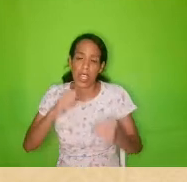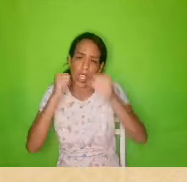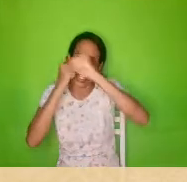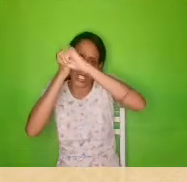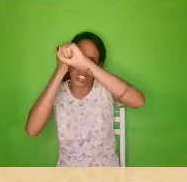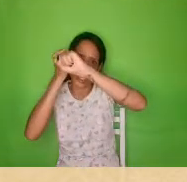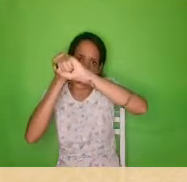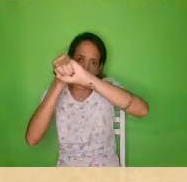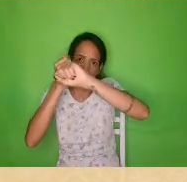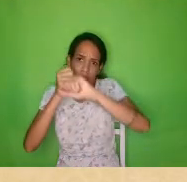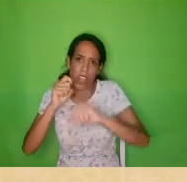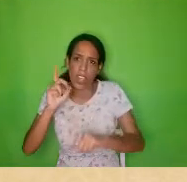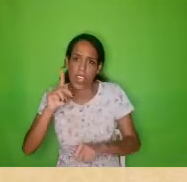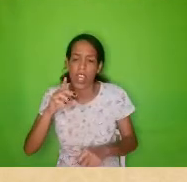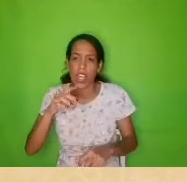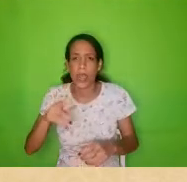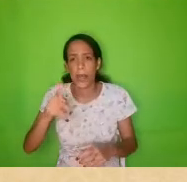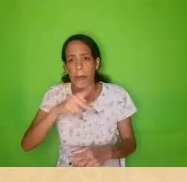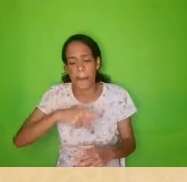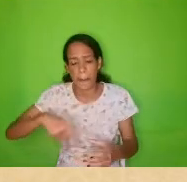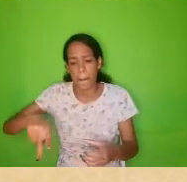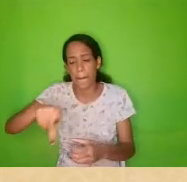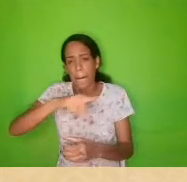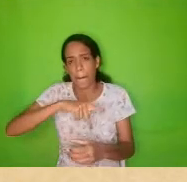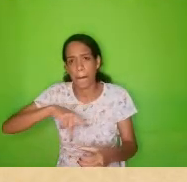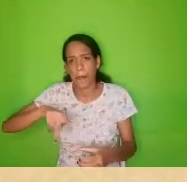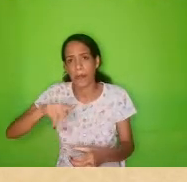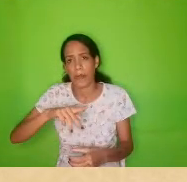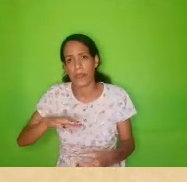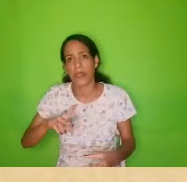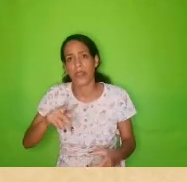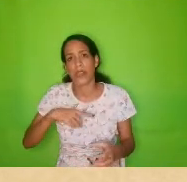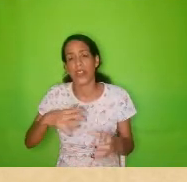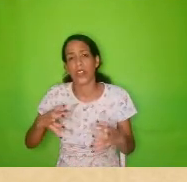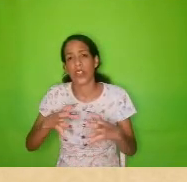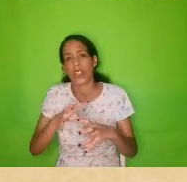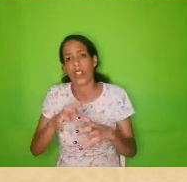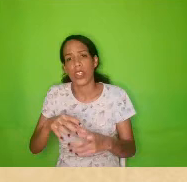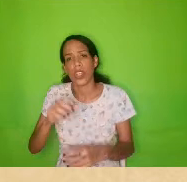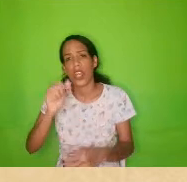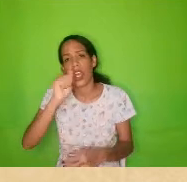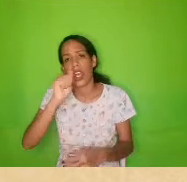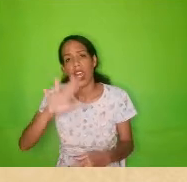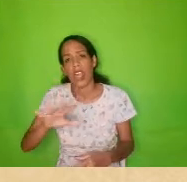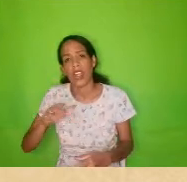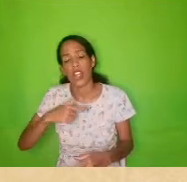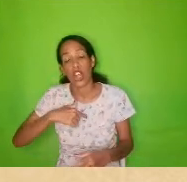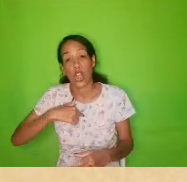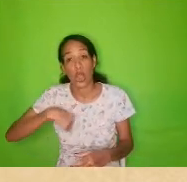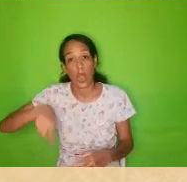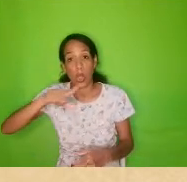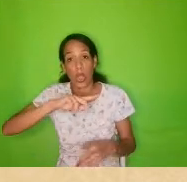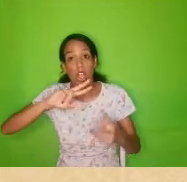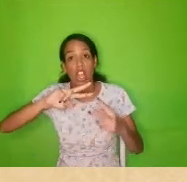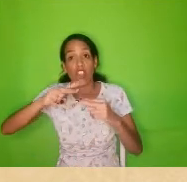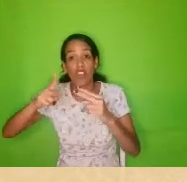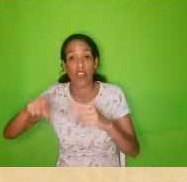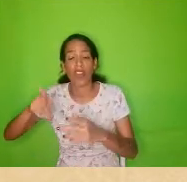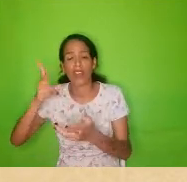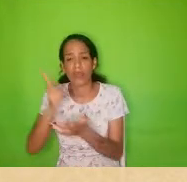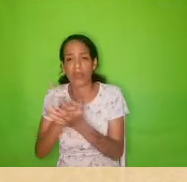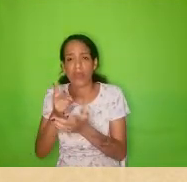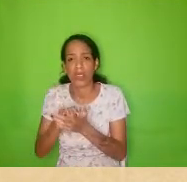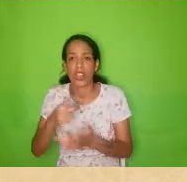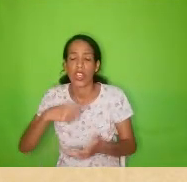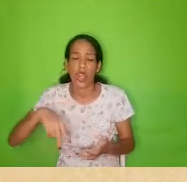essas sociedades e micro-sociedades africanas. Nós somos diversos mesmo, embora a gente possa